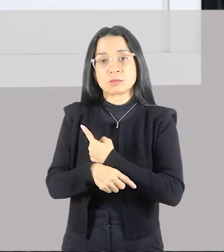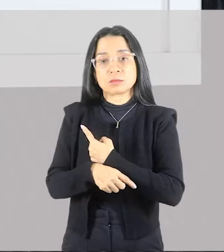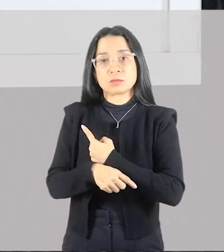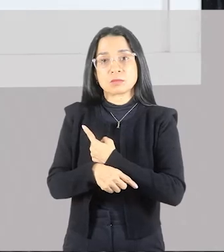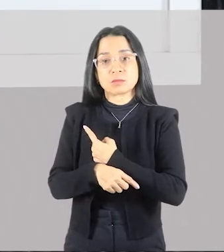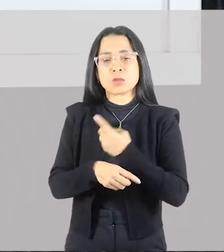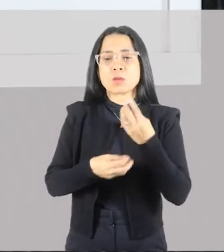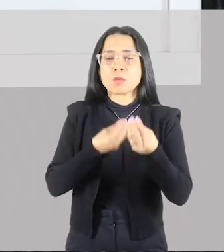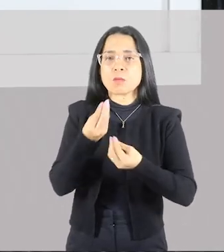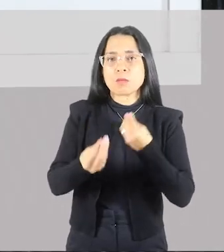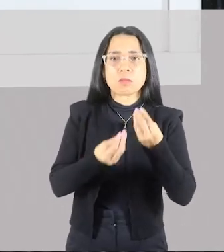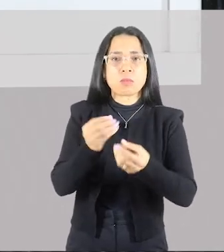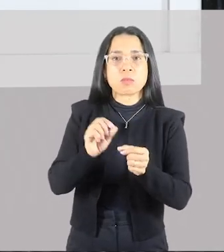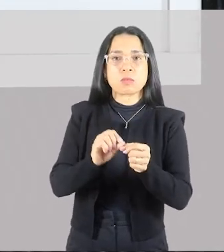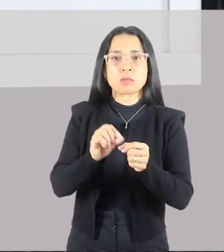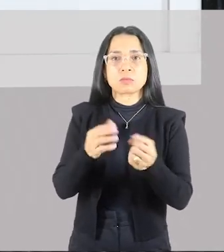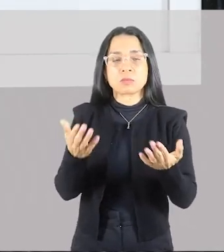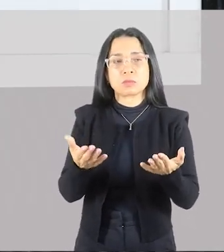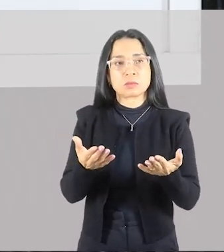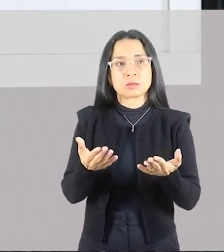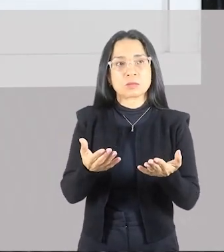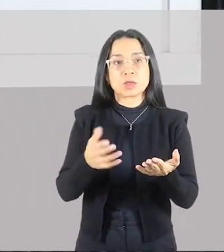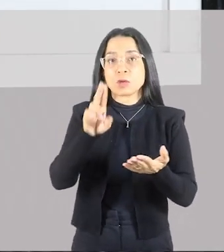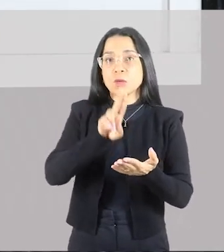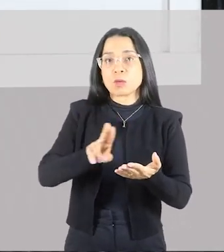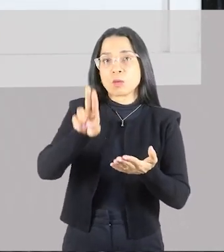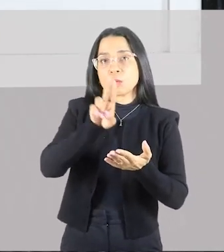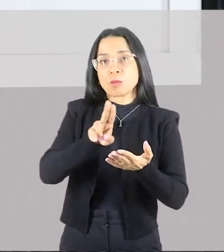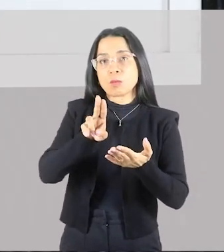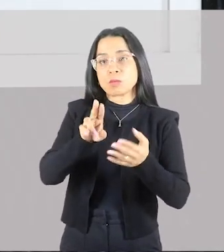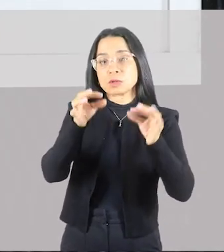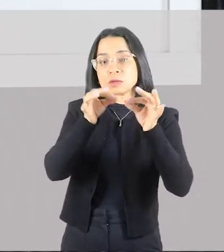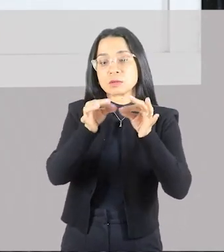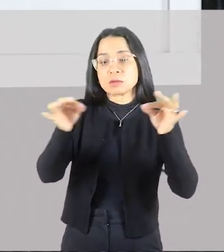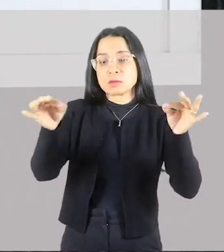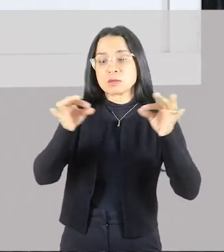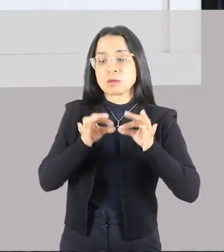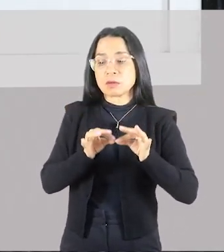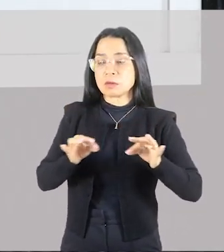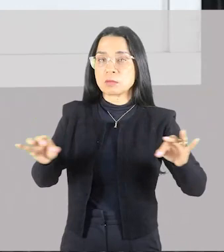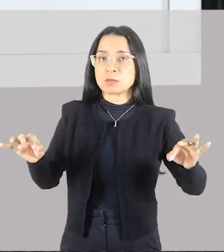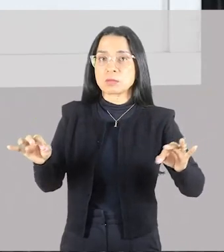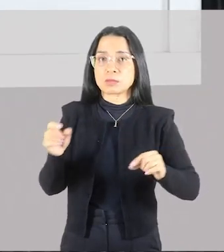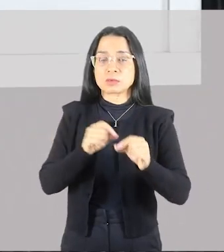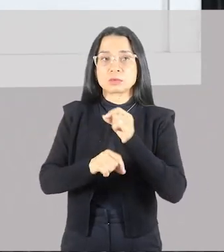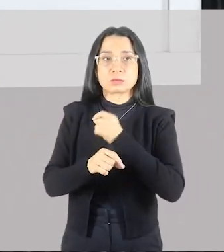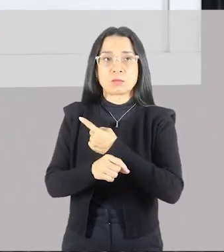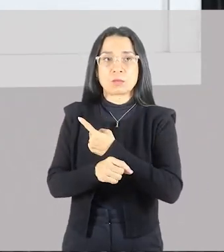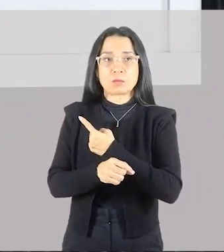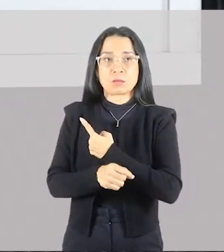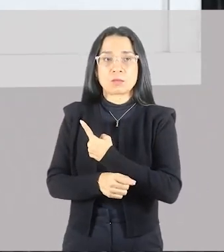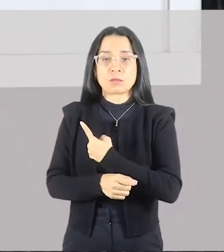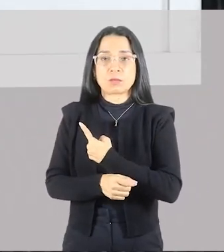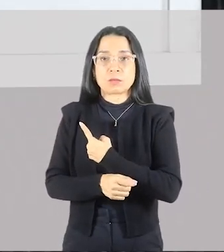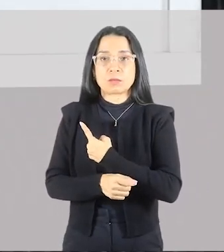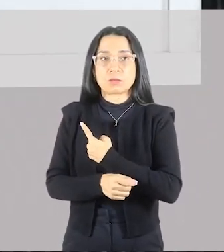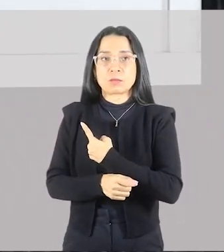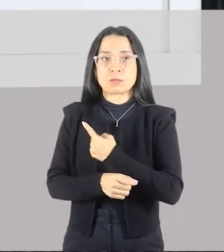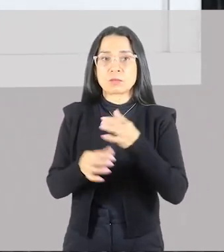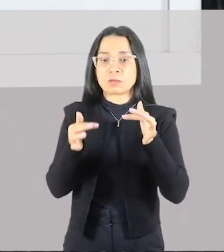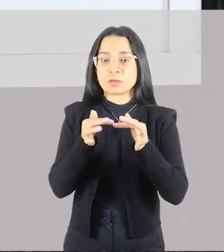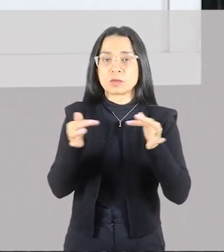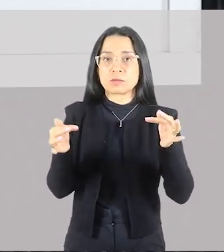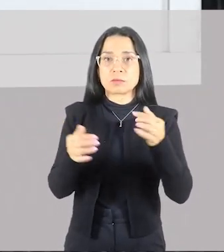inclinados, o que você faz? Você usa essas dimensões aqui. Tá? A área do trapézio é a